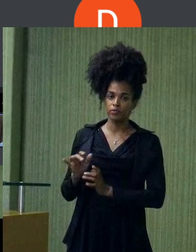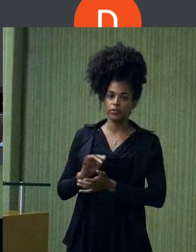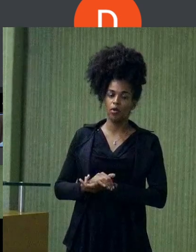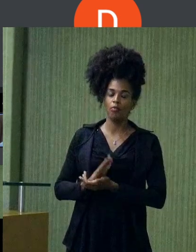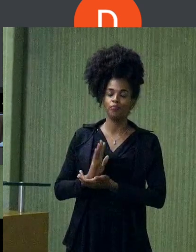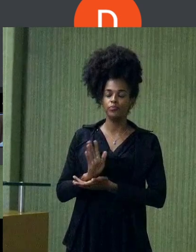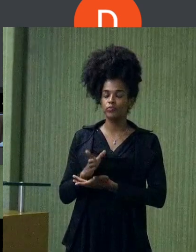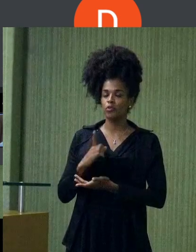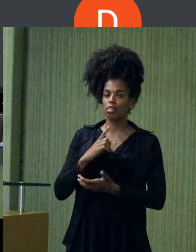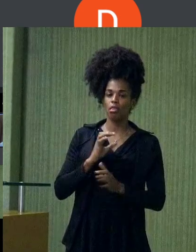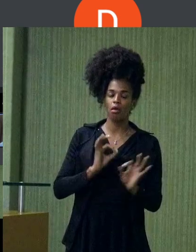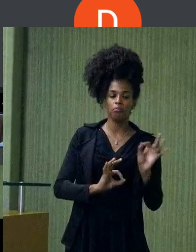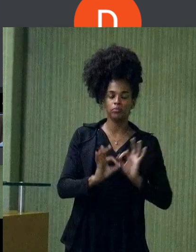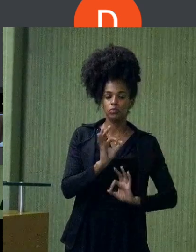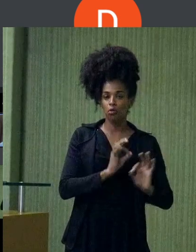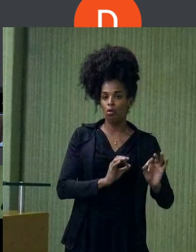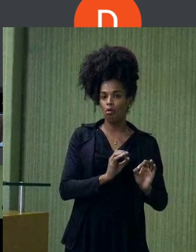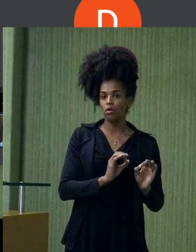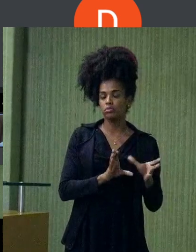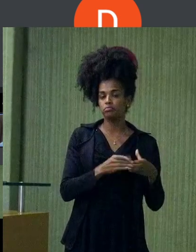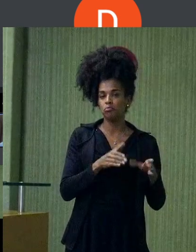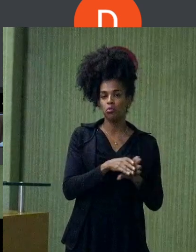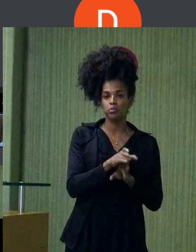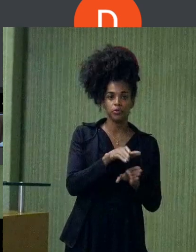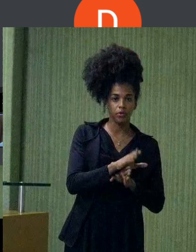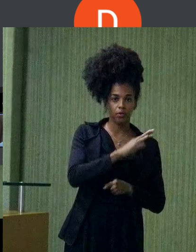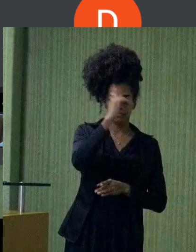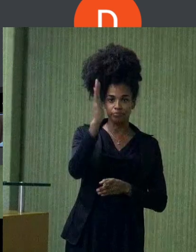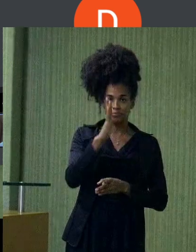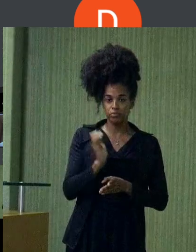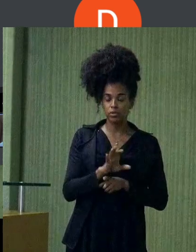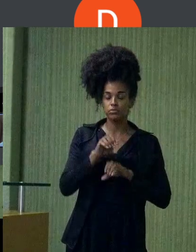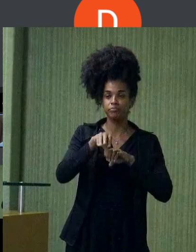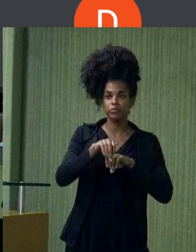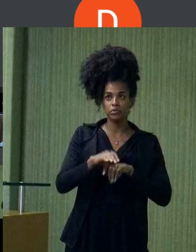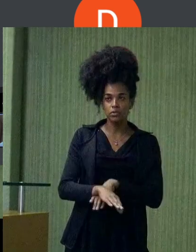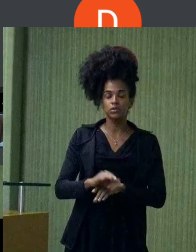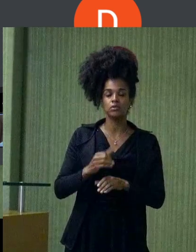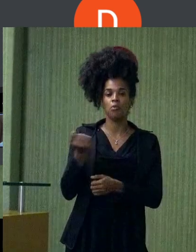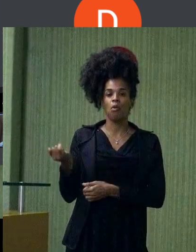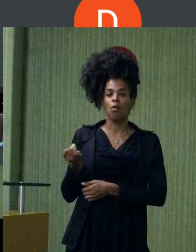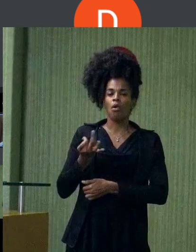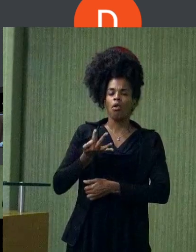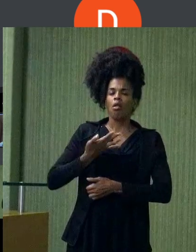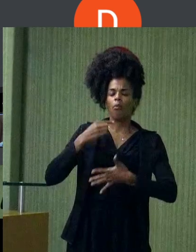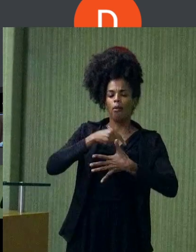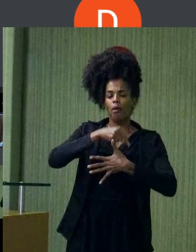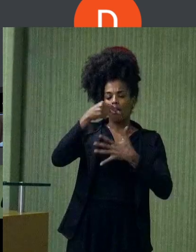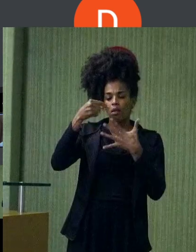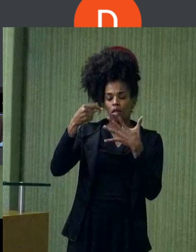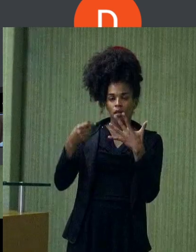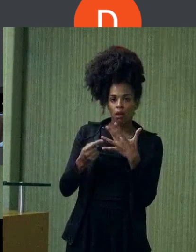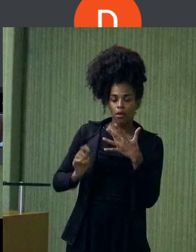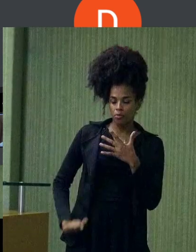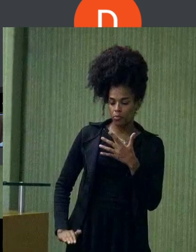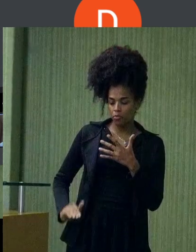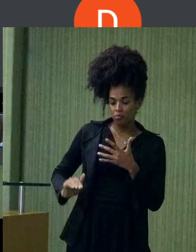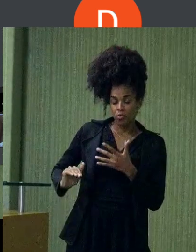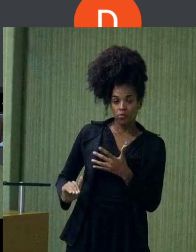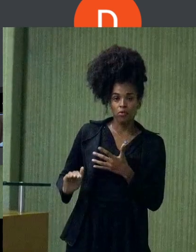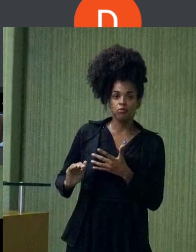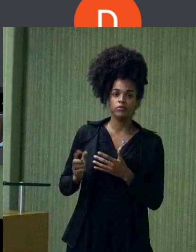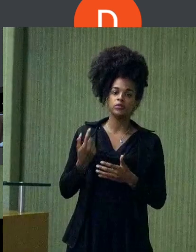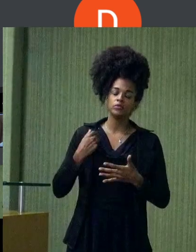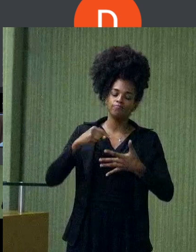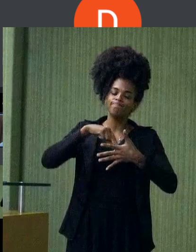educação né parâmetros de qualidade para a a educação infantil e esses padrões terão que ser de uma forma ou de outra